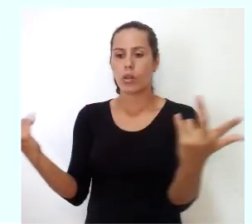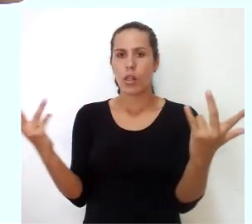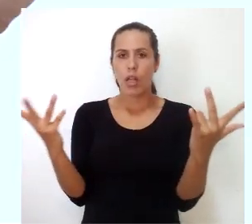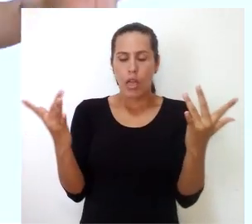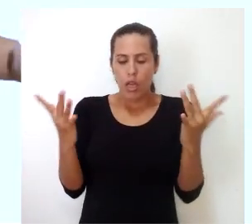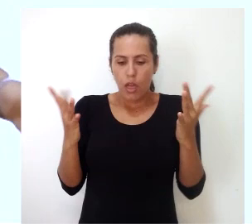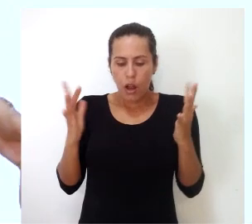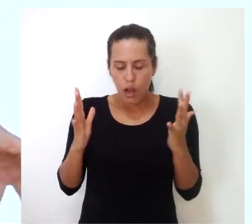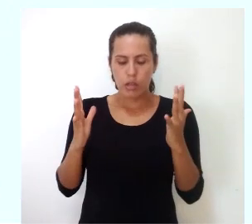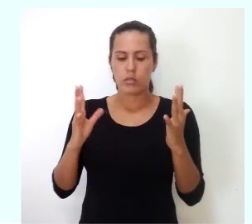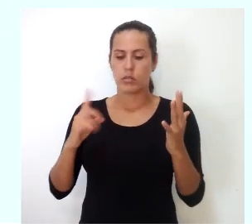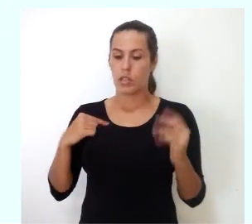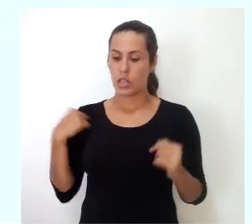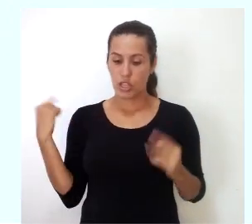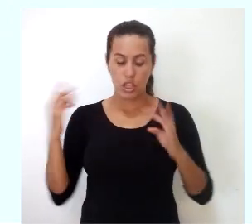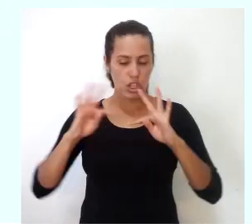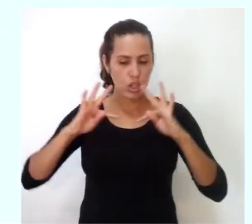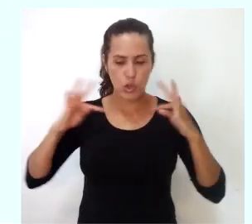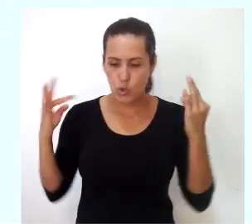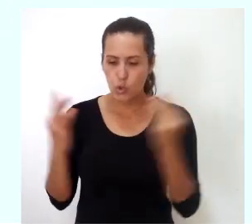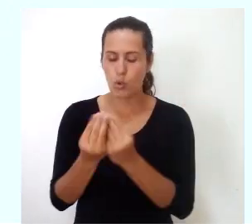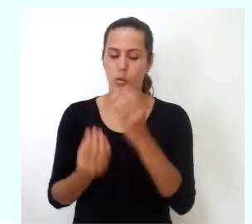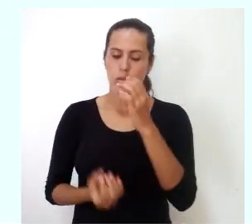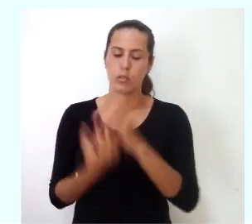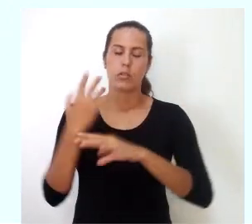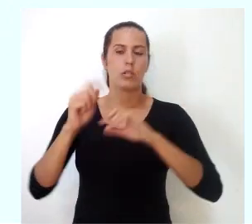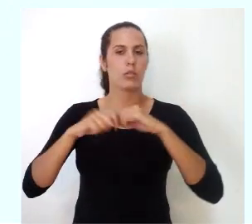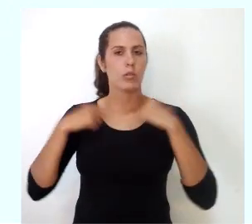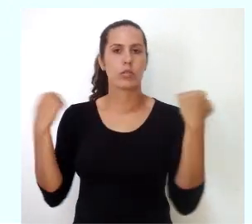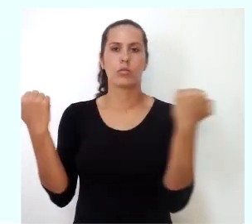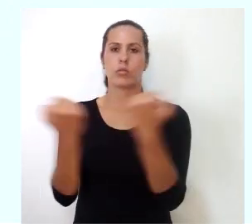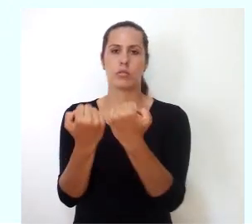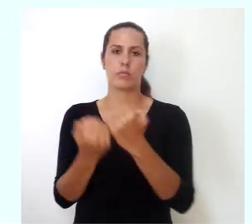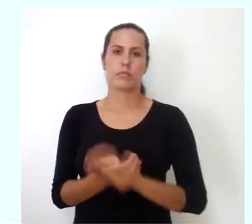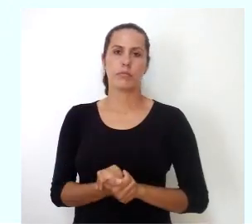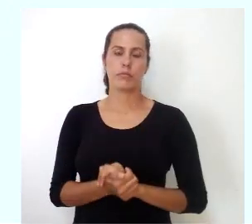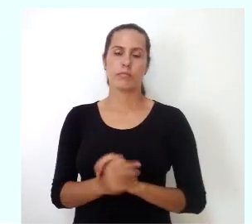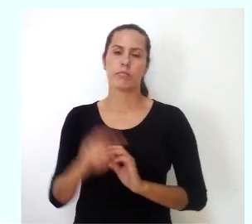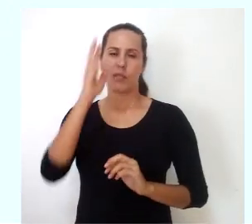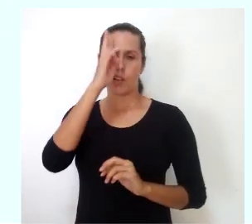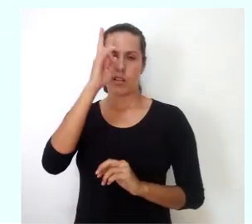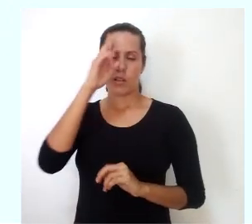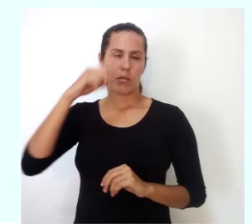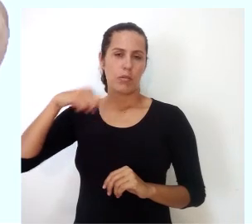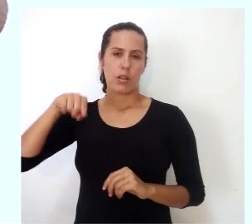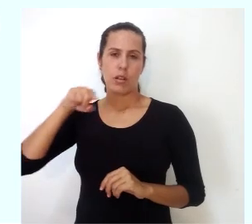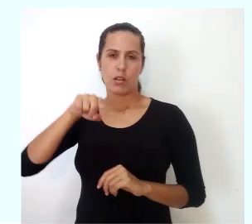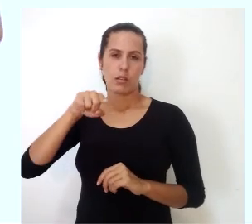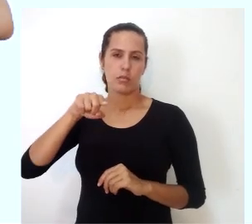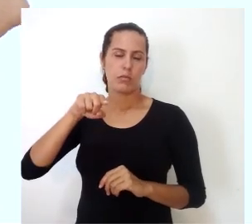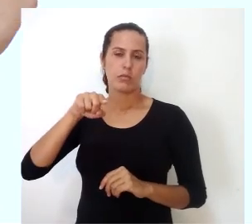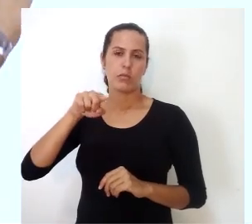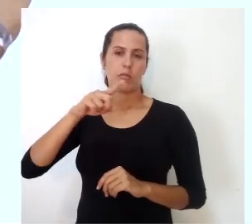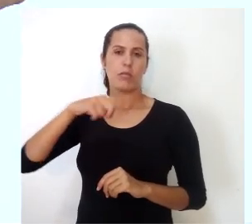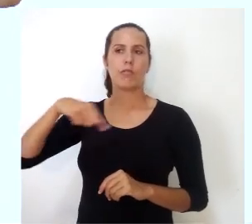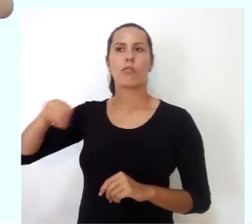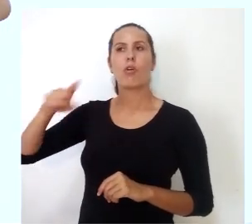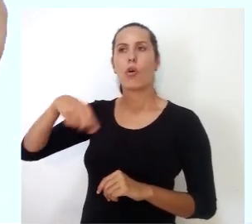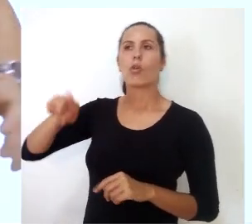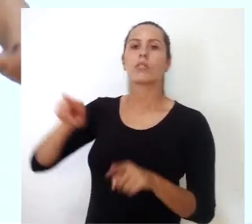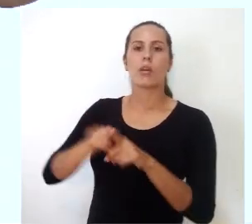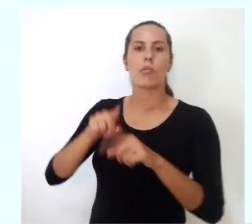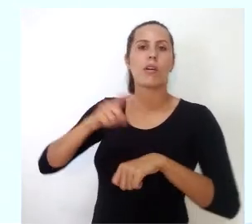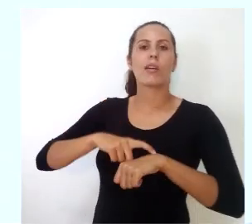dentro desse universo. E lembrar que vocês também são, né? E mais ainda, lembrar que quando vocês estudarem, forem cair